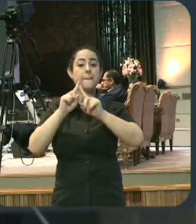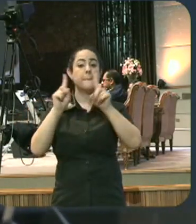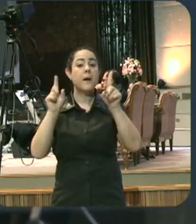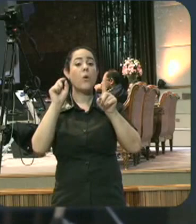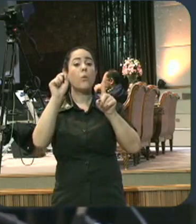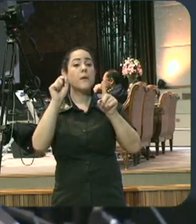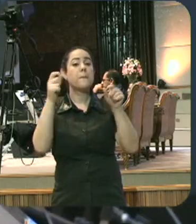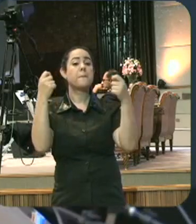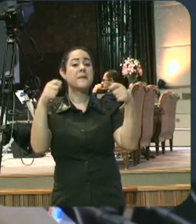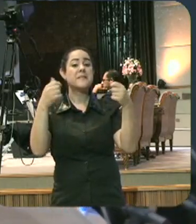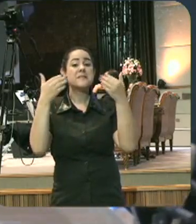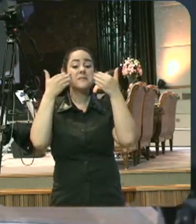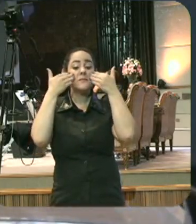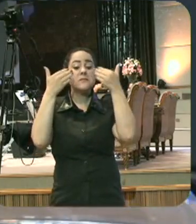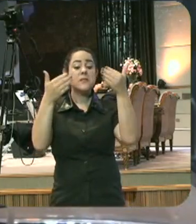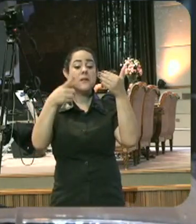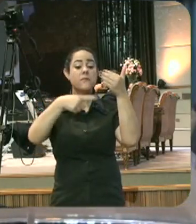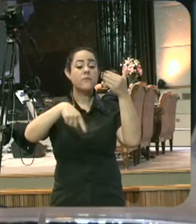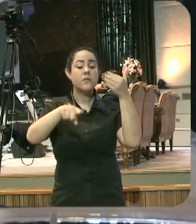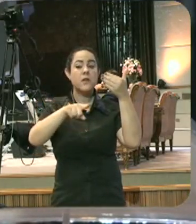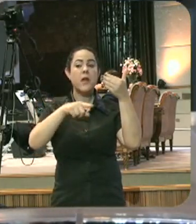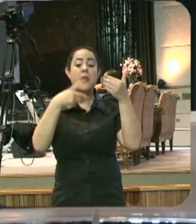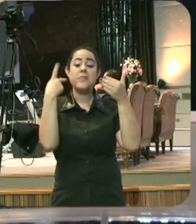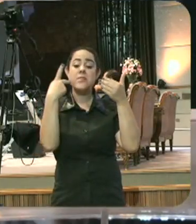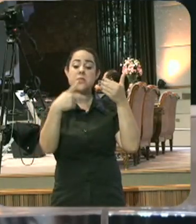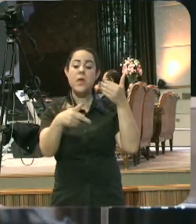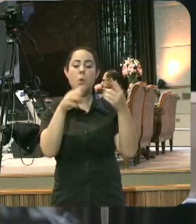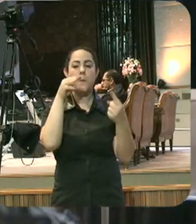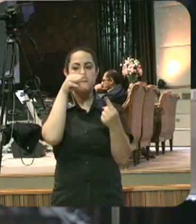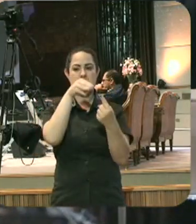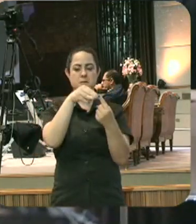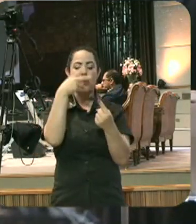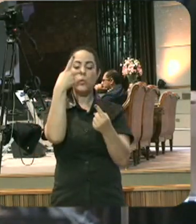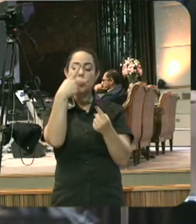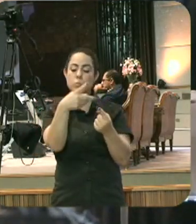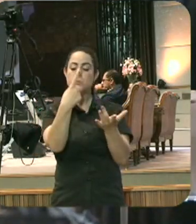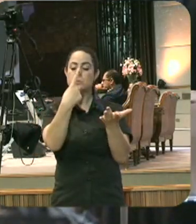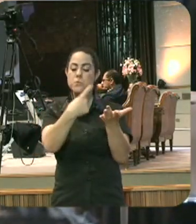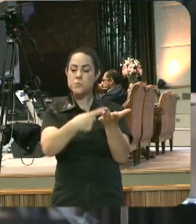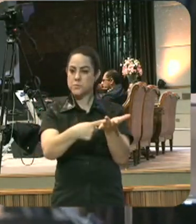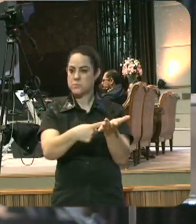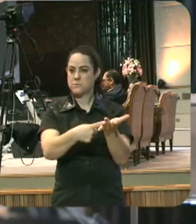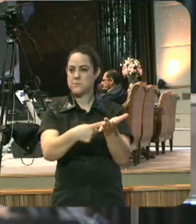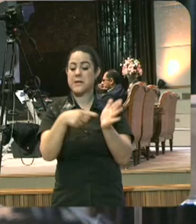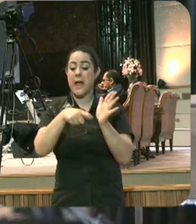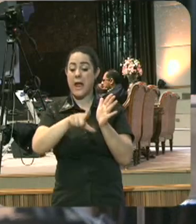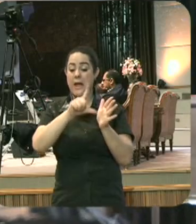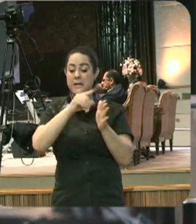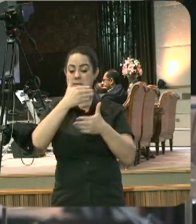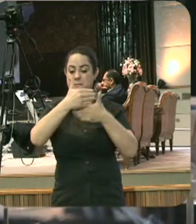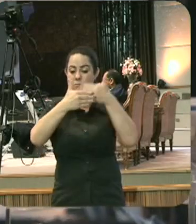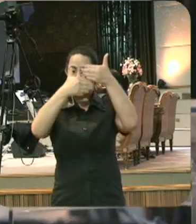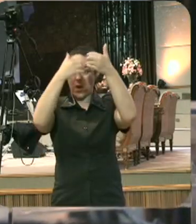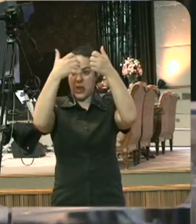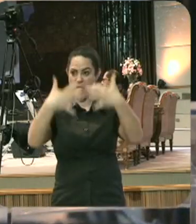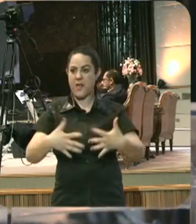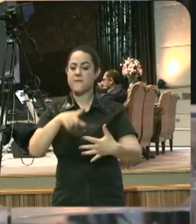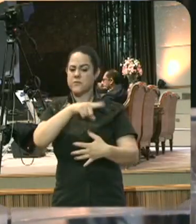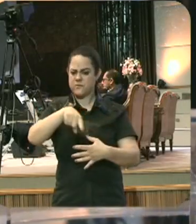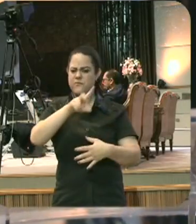mas o que tiver diante de você é tua missão. E antes de derrubar a muralha, você vai